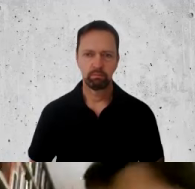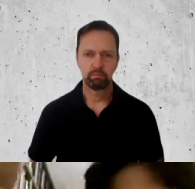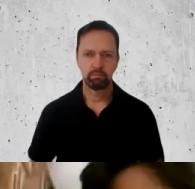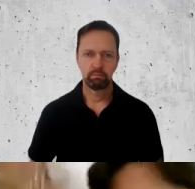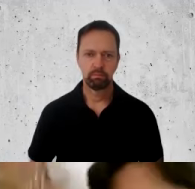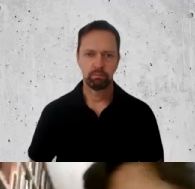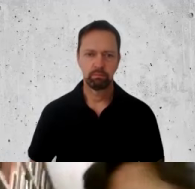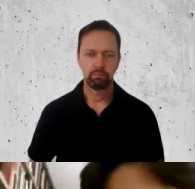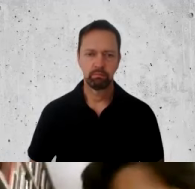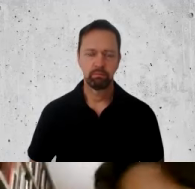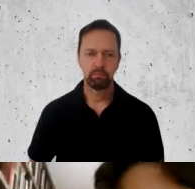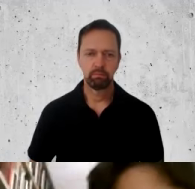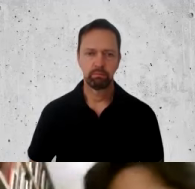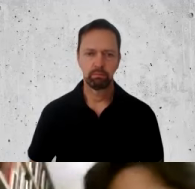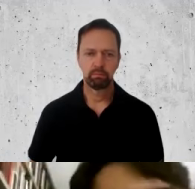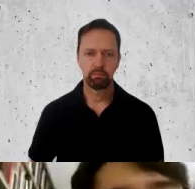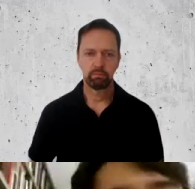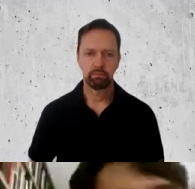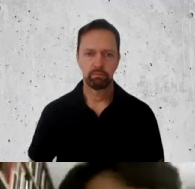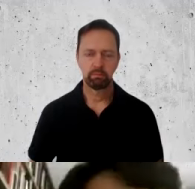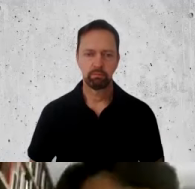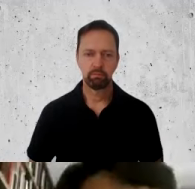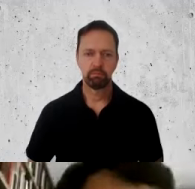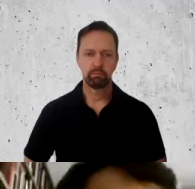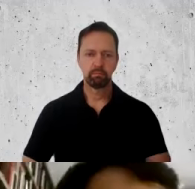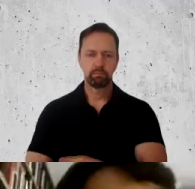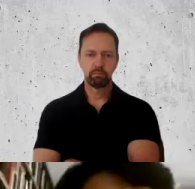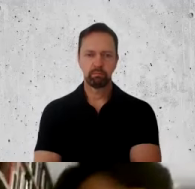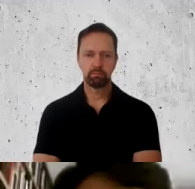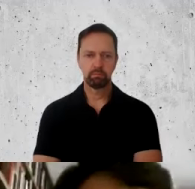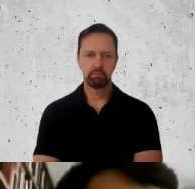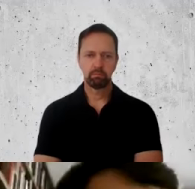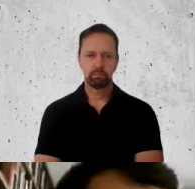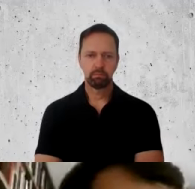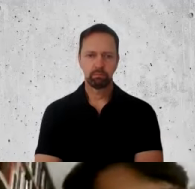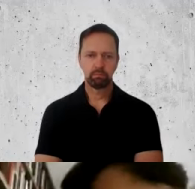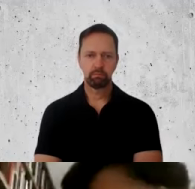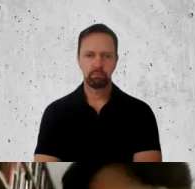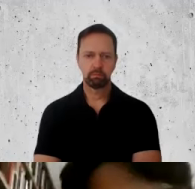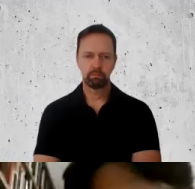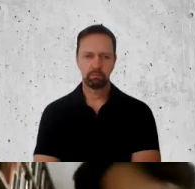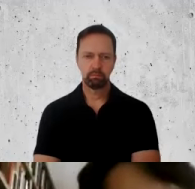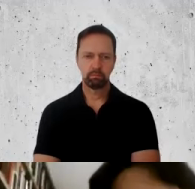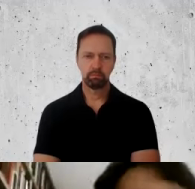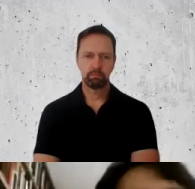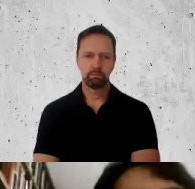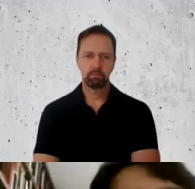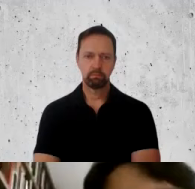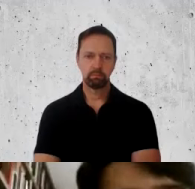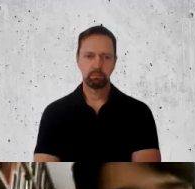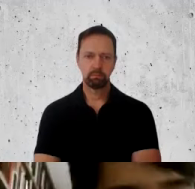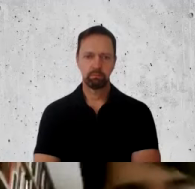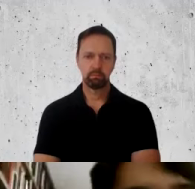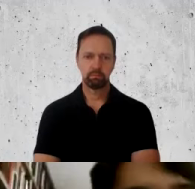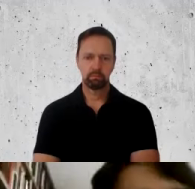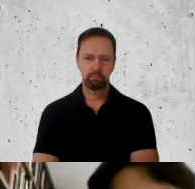área de pesquisa é em história do direito, eu vou contar isso depois na aula quando for fazer a apresentação. Mas a minha questão é a seguinte, meu